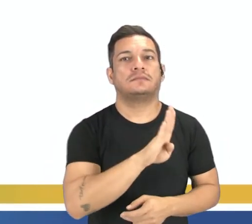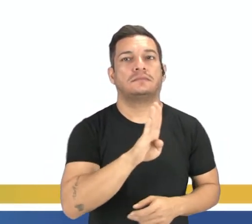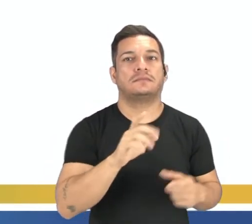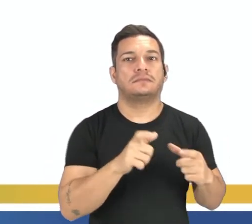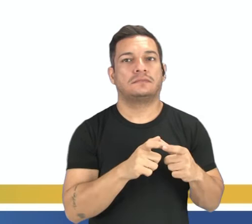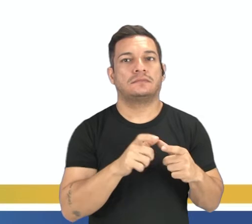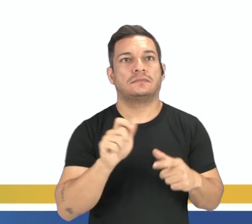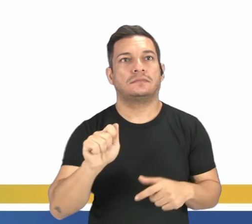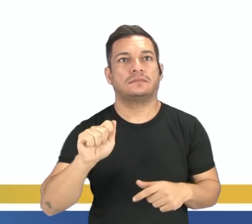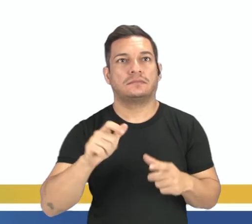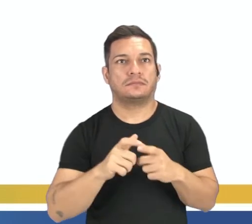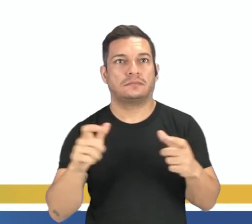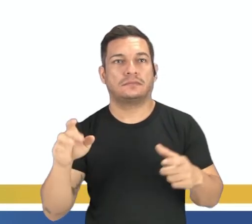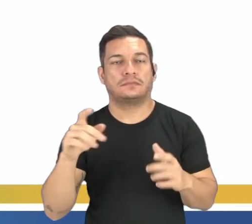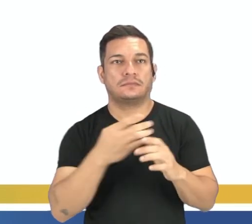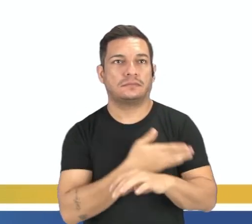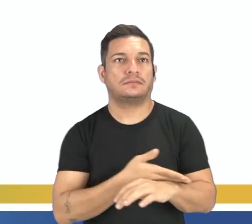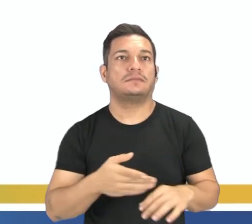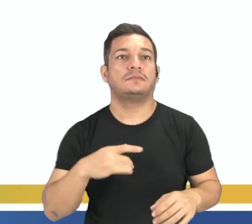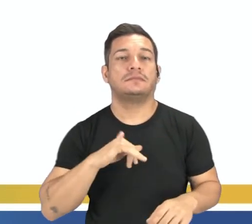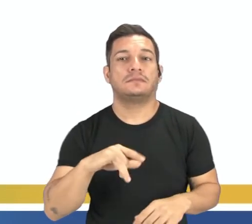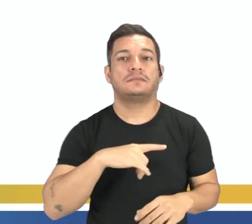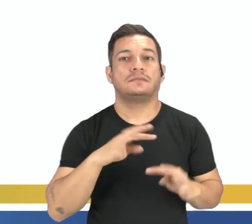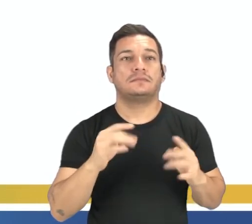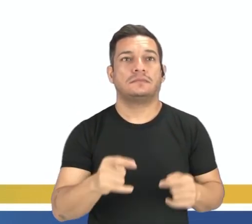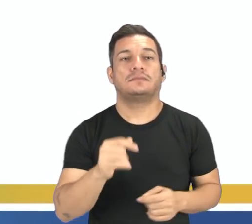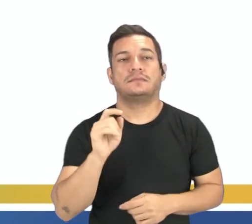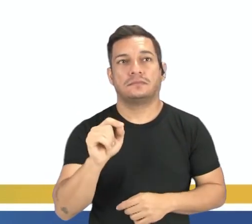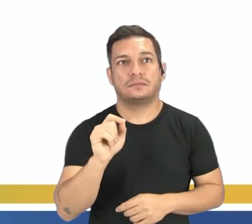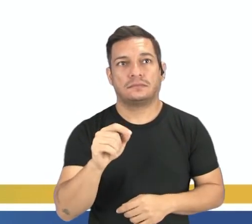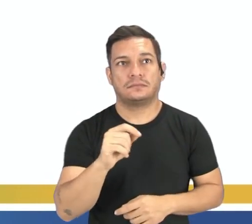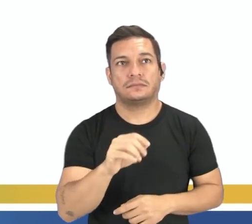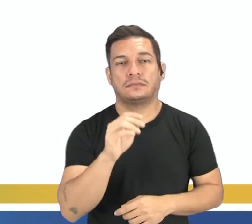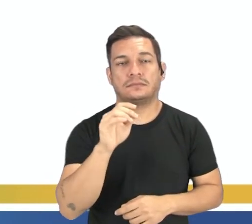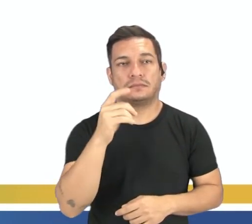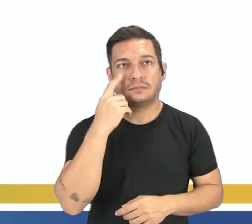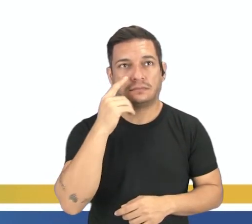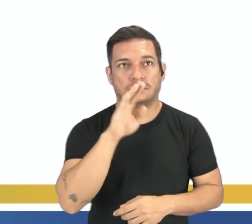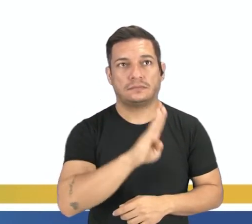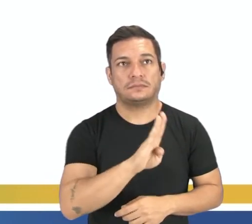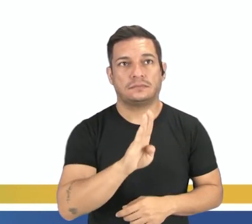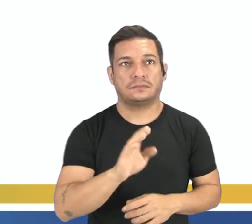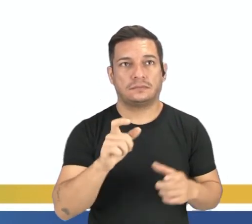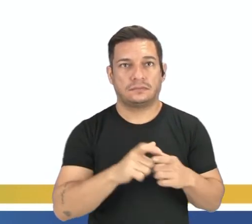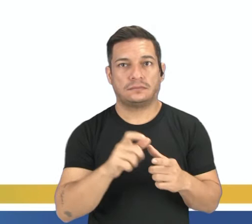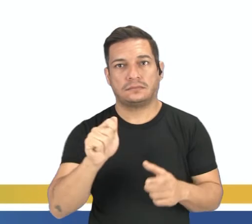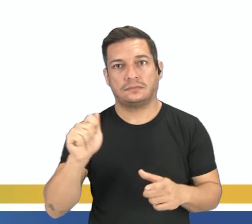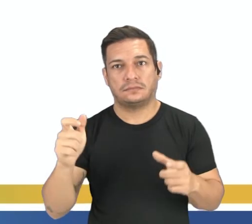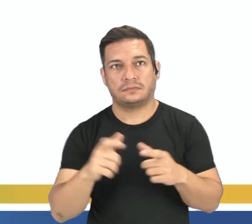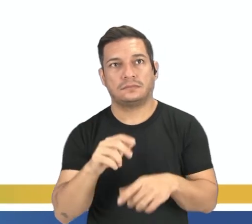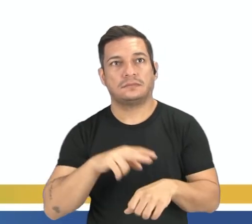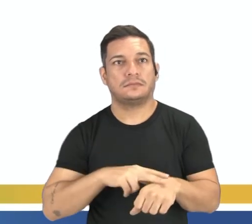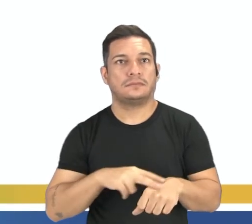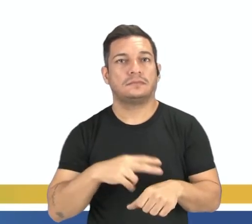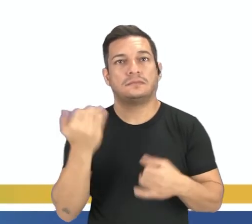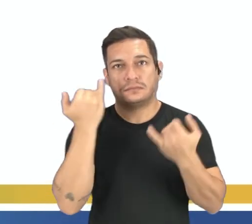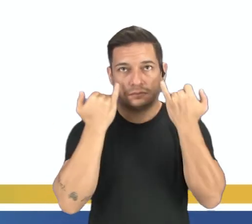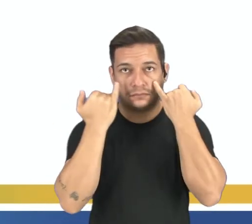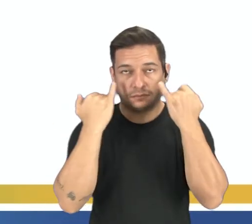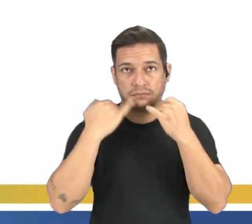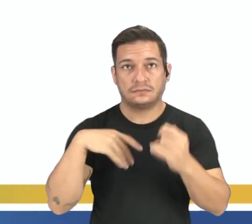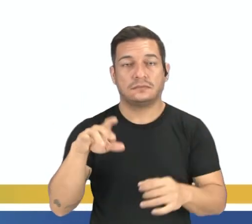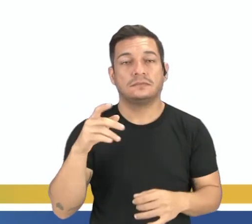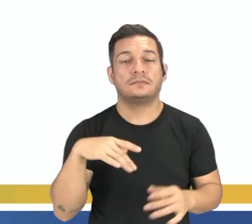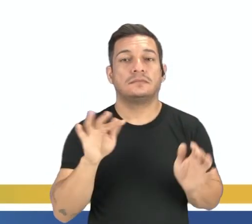Bzinho e Azão, branco. E se eu tiver tudo recessivo, verde. Essas informações permitem concluir